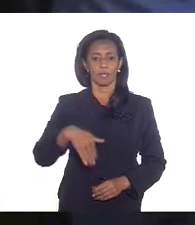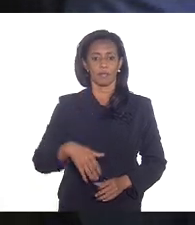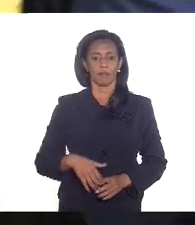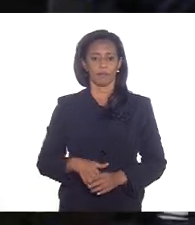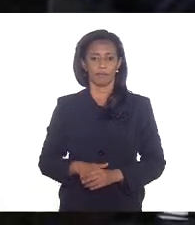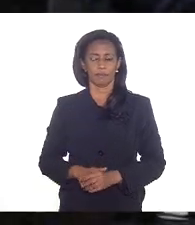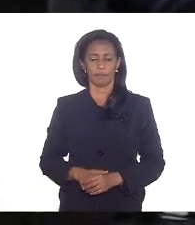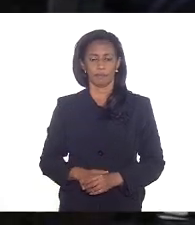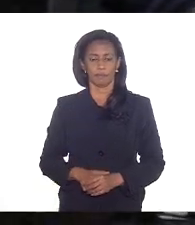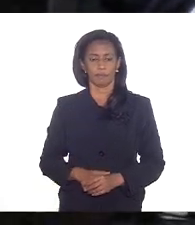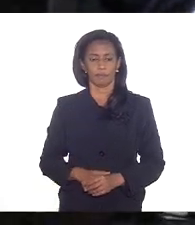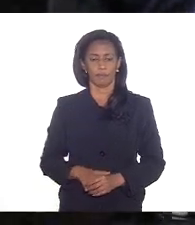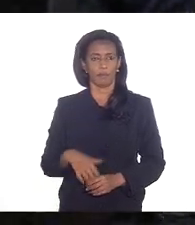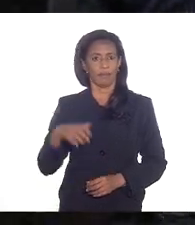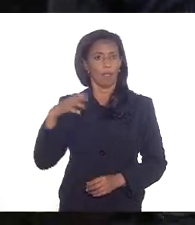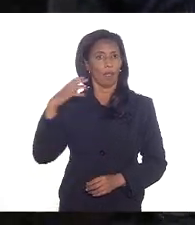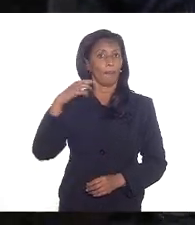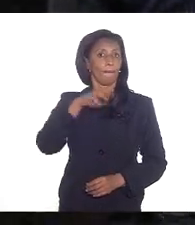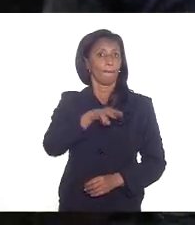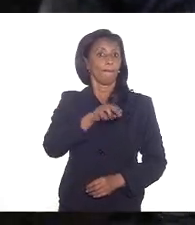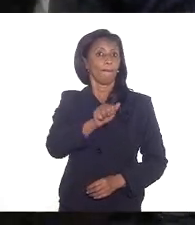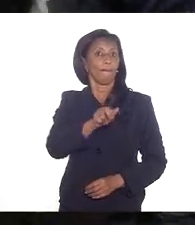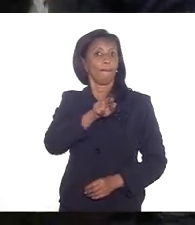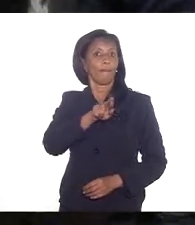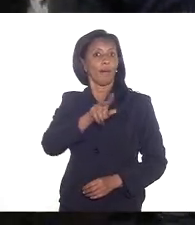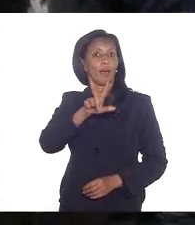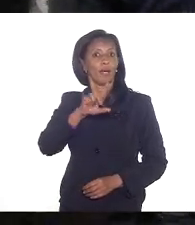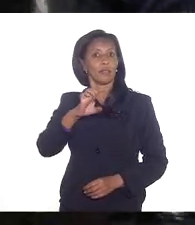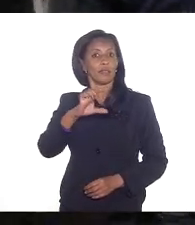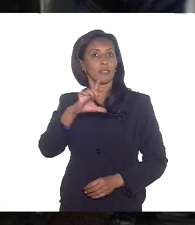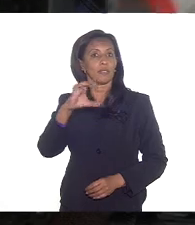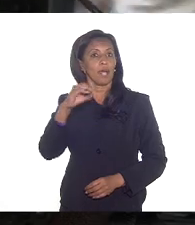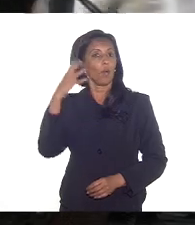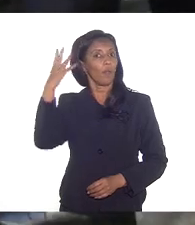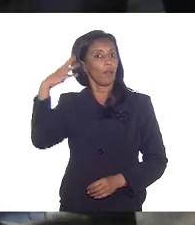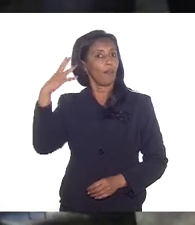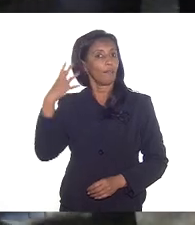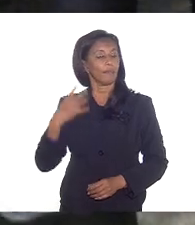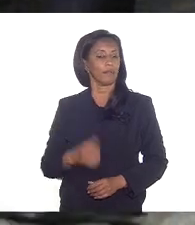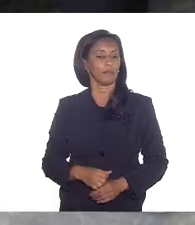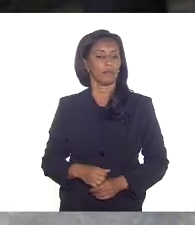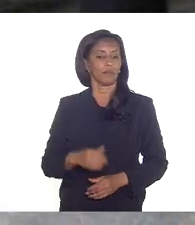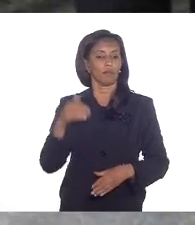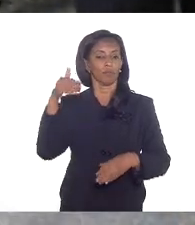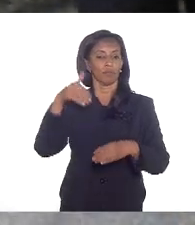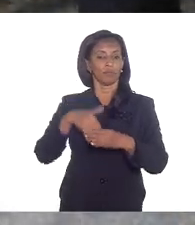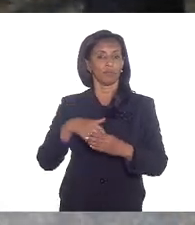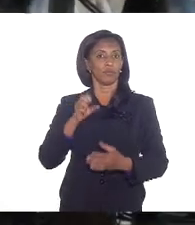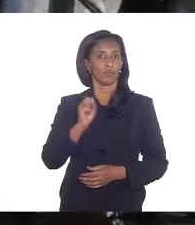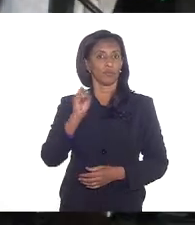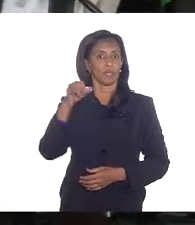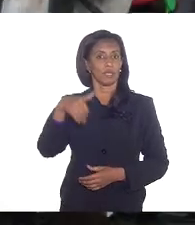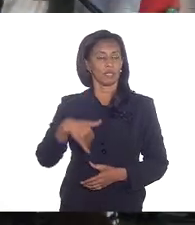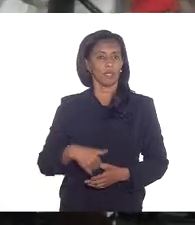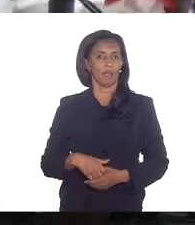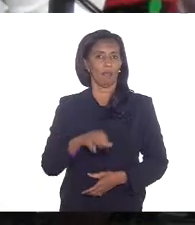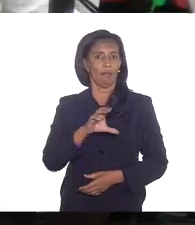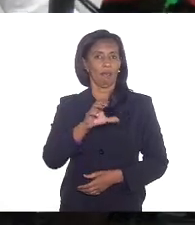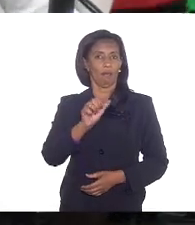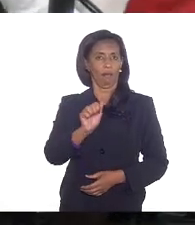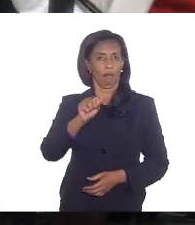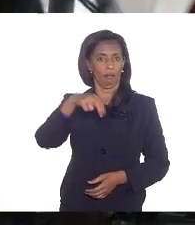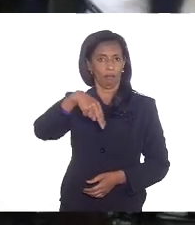veto Padre Marcelo cabeleireiro o Whats e seu presente tá do Márcio